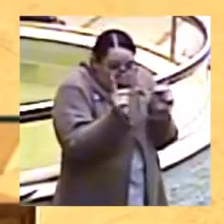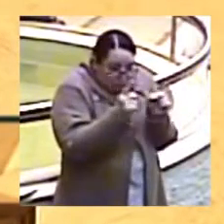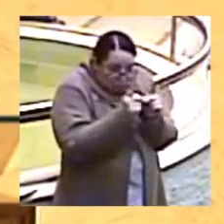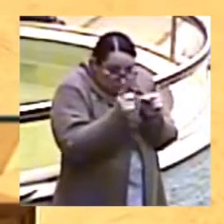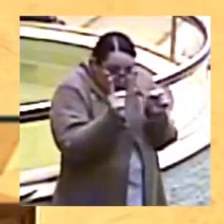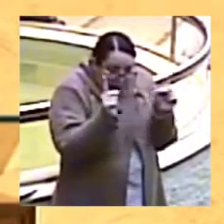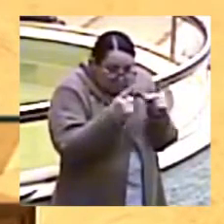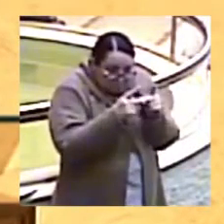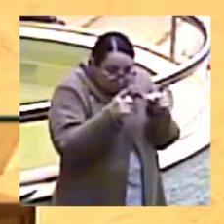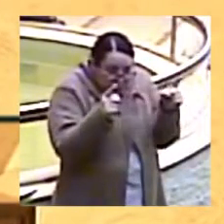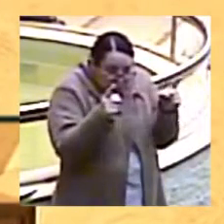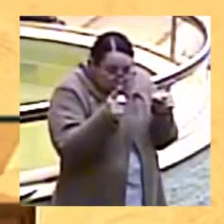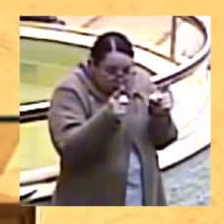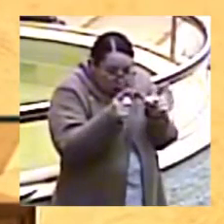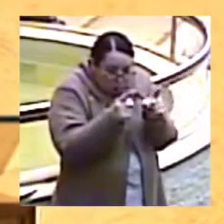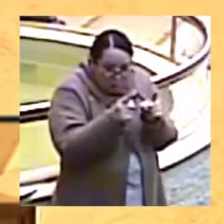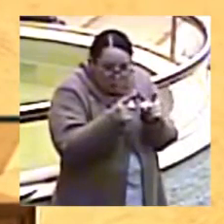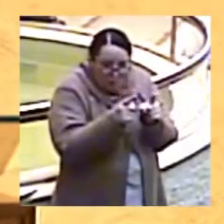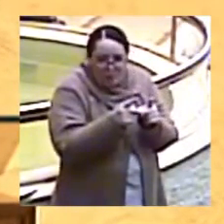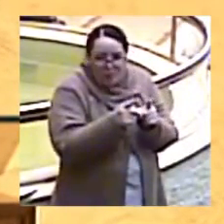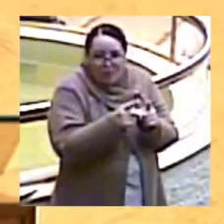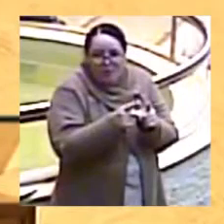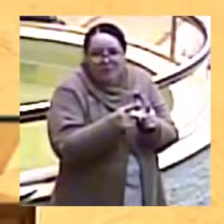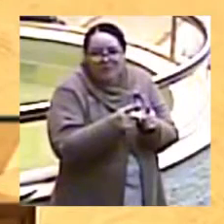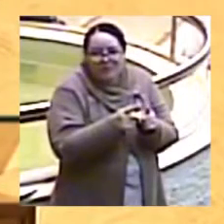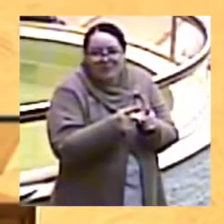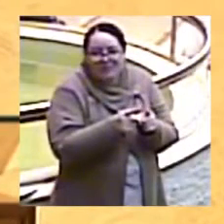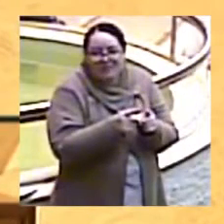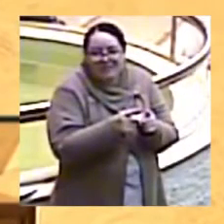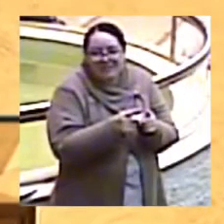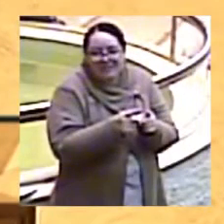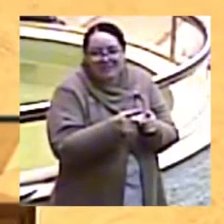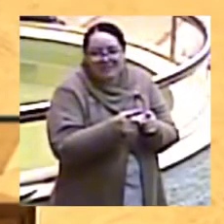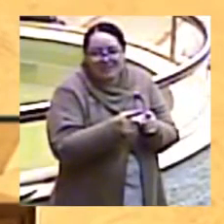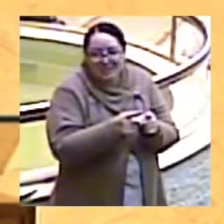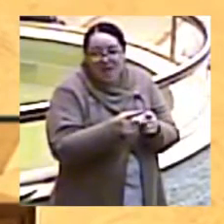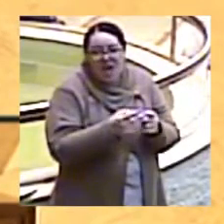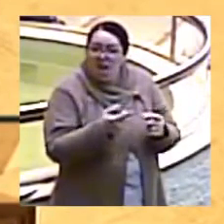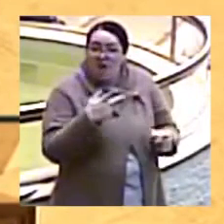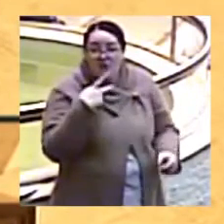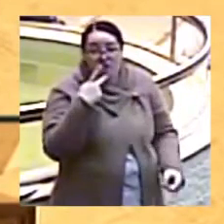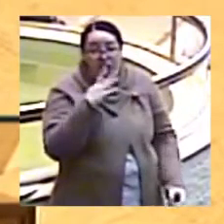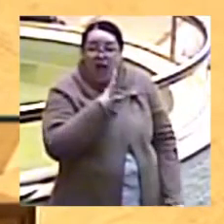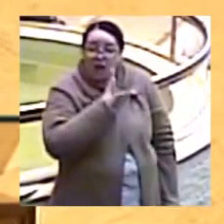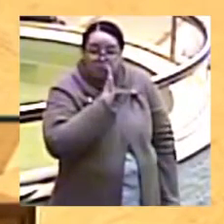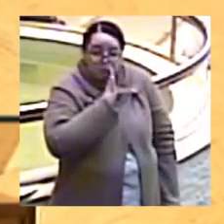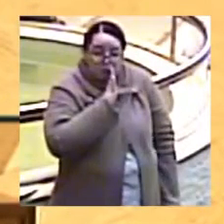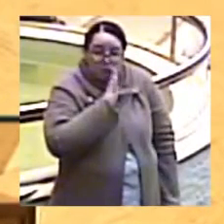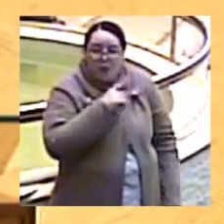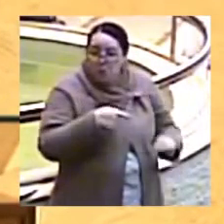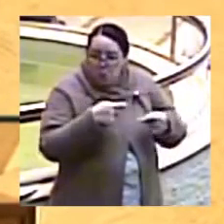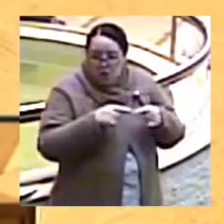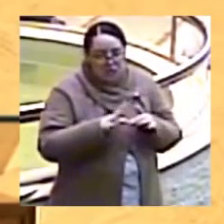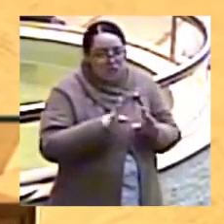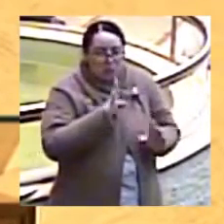Ser politicamente correto, está acima da verdade absoluta, da palavra de Deus.